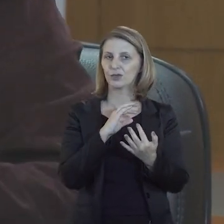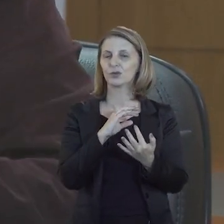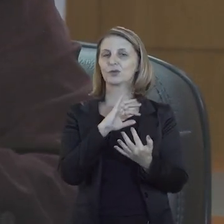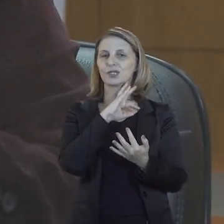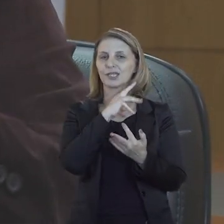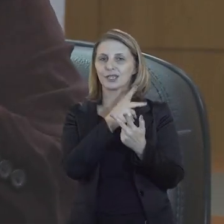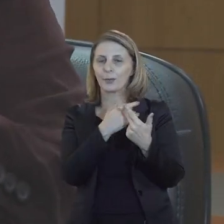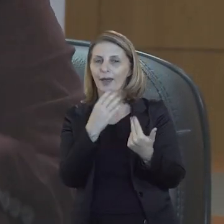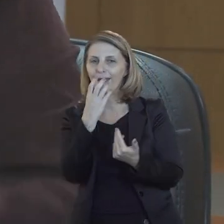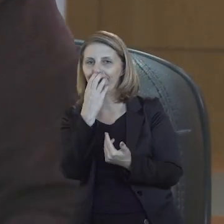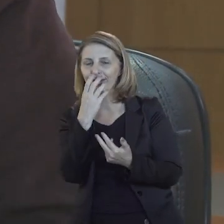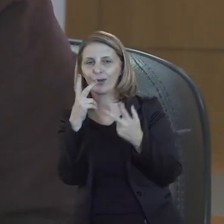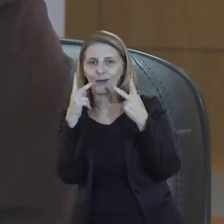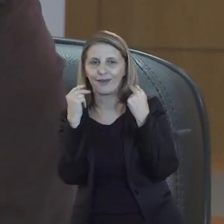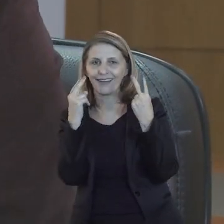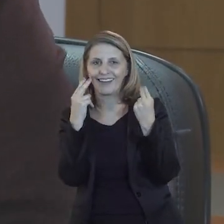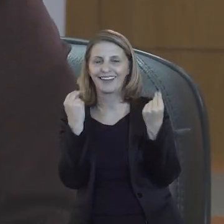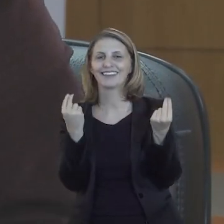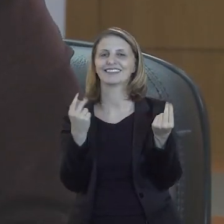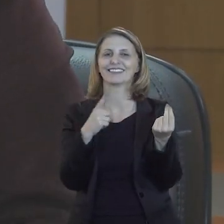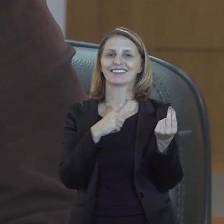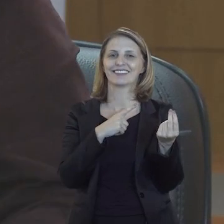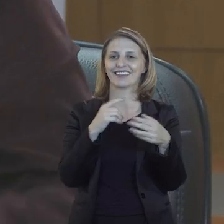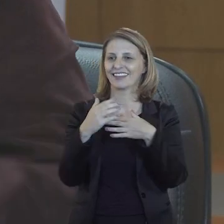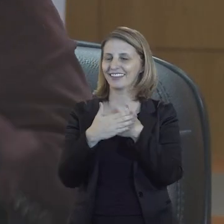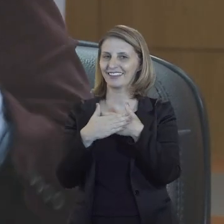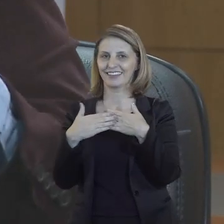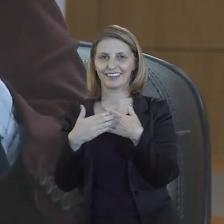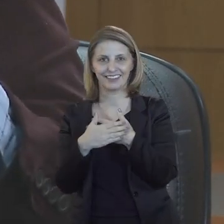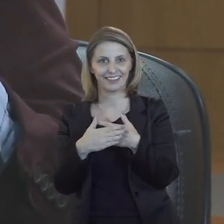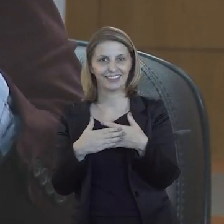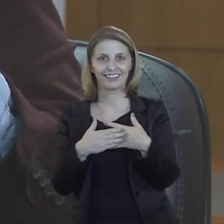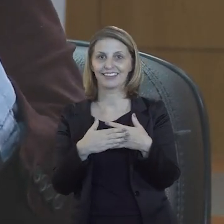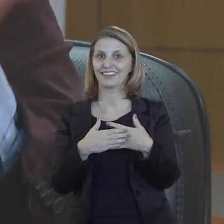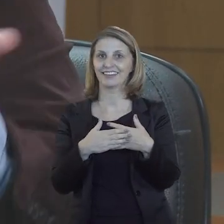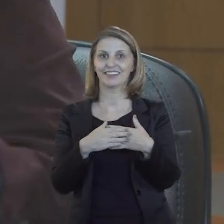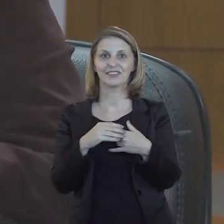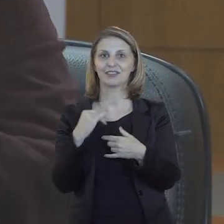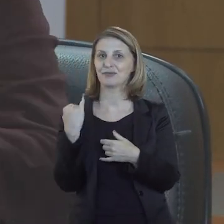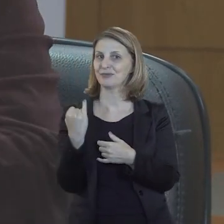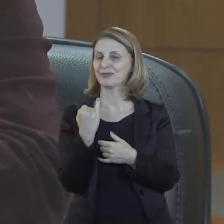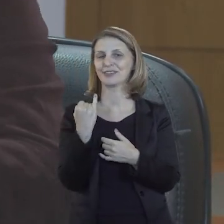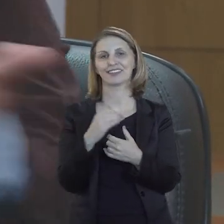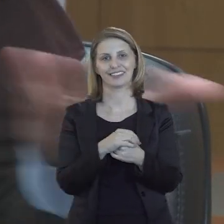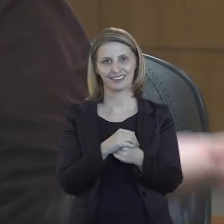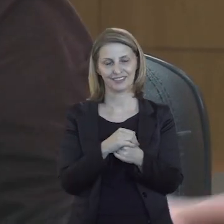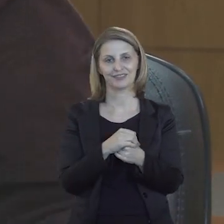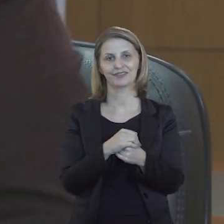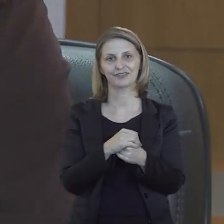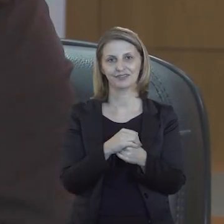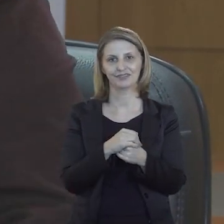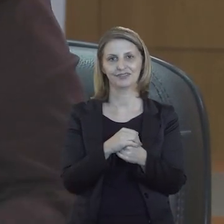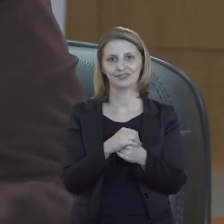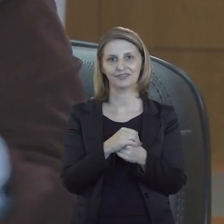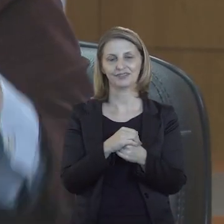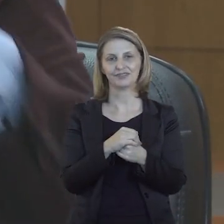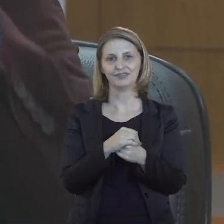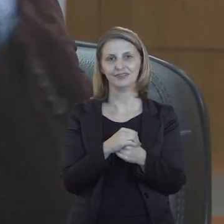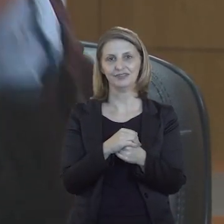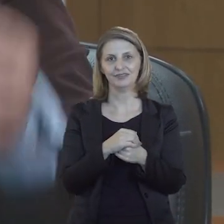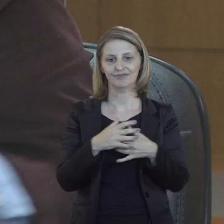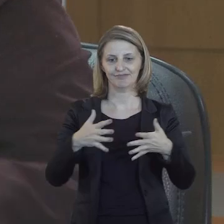família, nos nossos bichinhos de estimação, sabe? A relação de afeto que você tem com seus bichinhos de estimação,